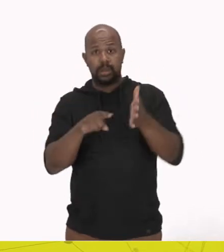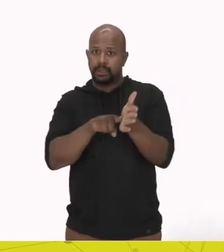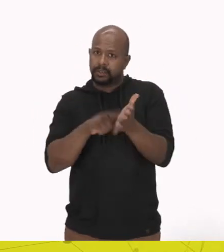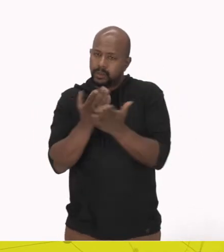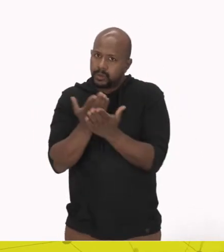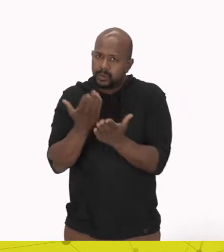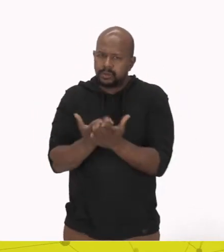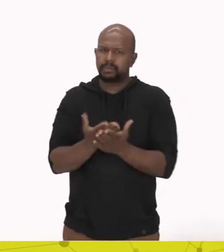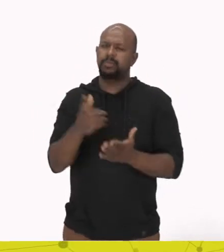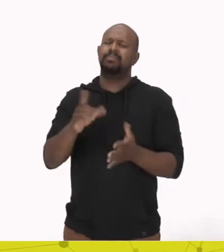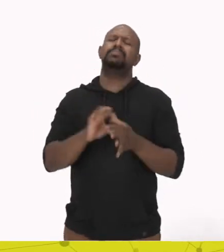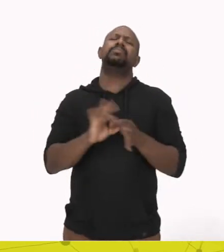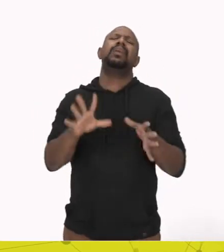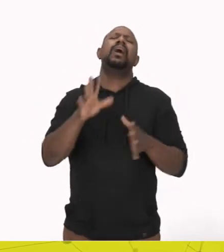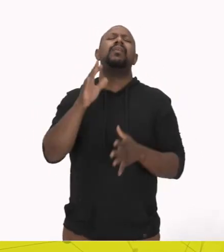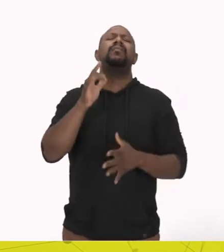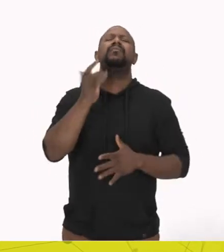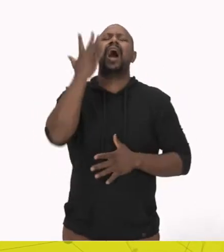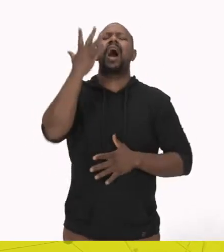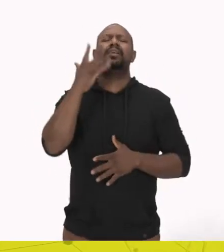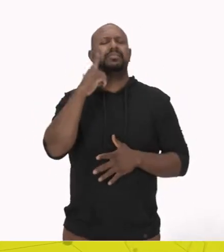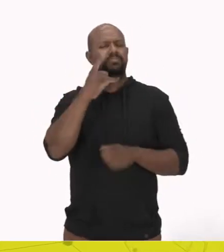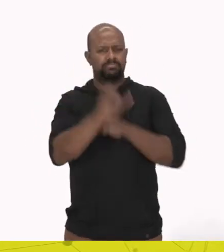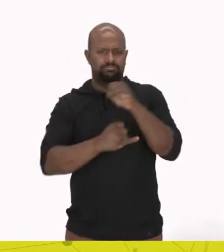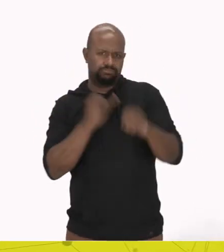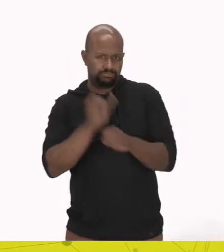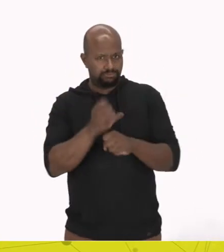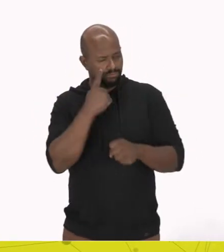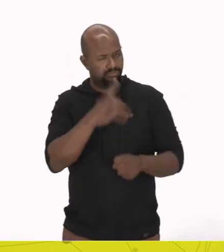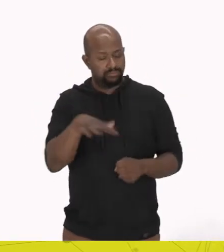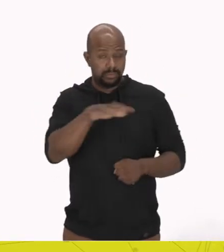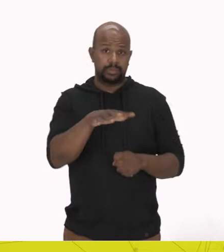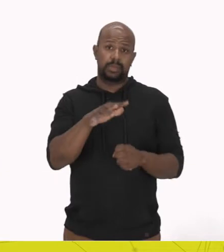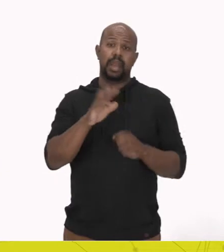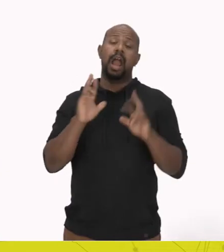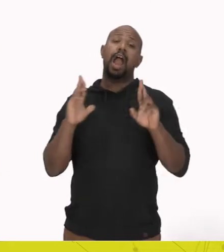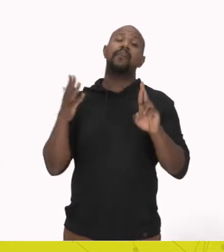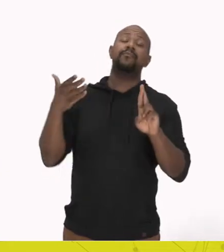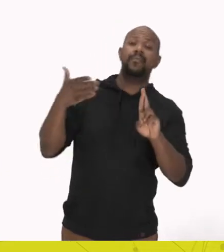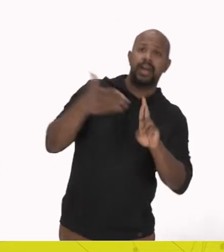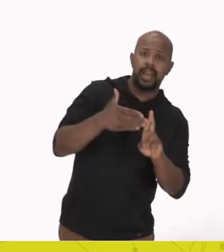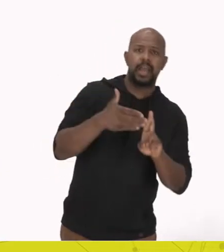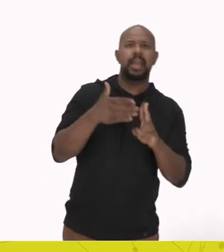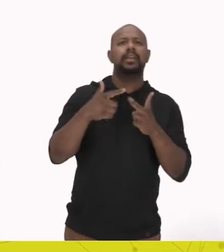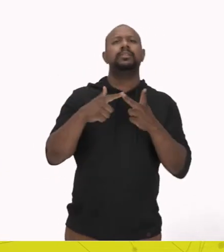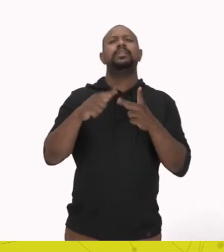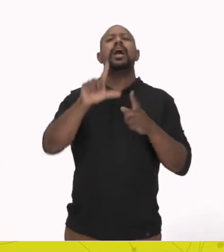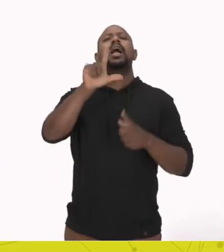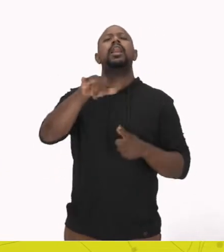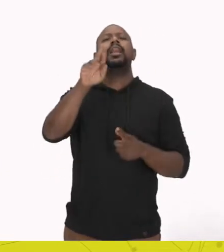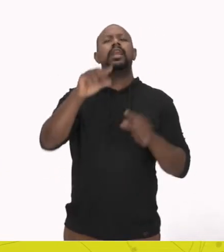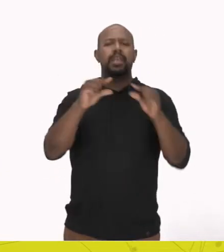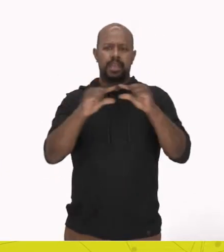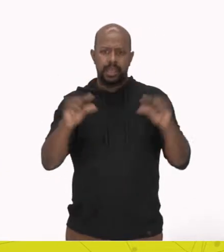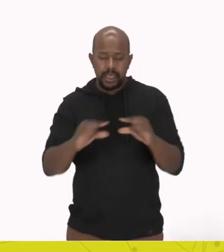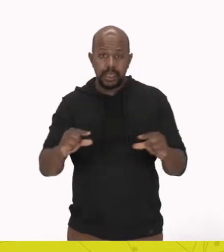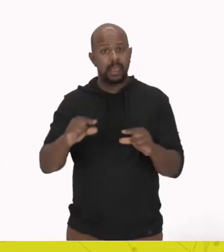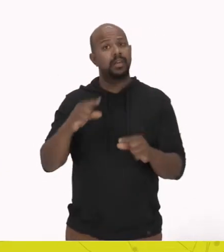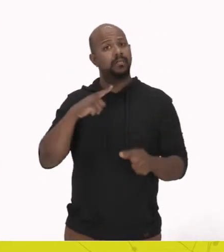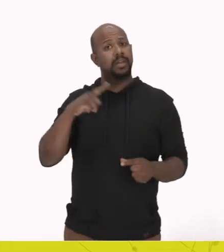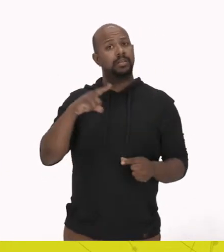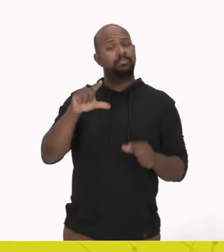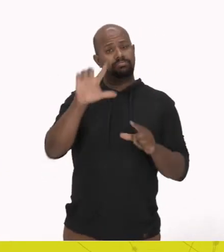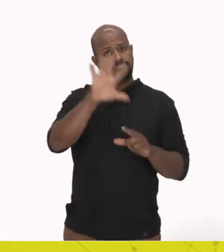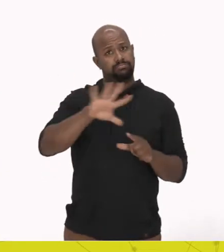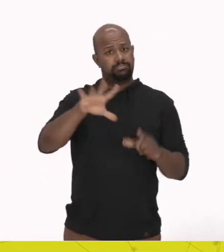com base em estudos com livre acesso na internet. As referências desses textos e os endereços dos